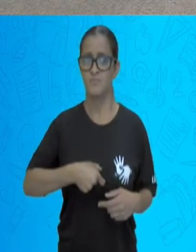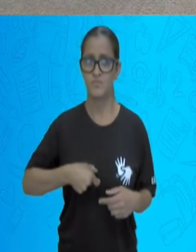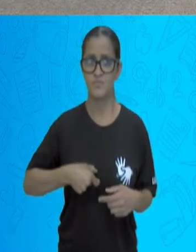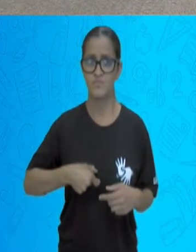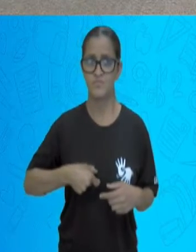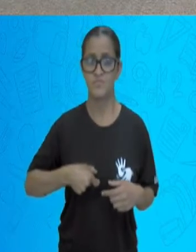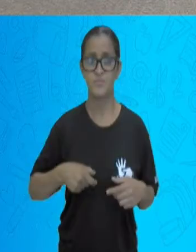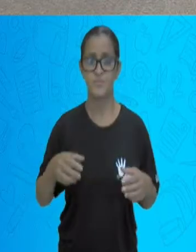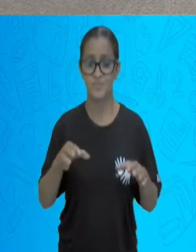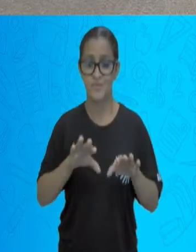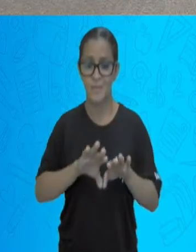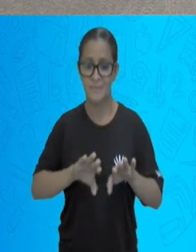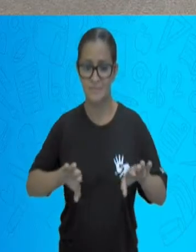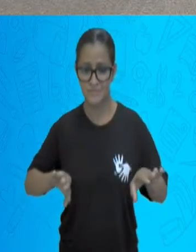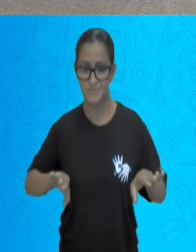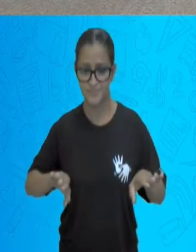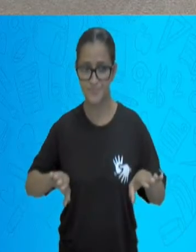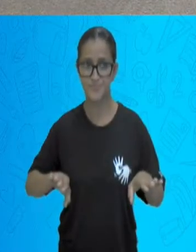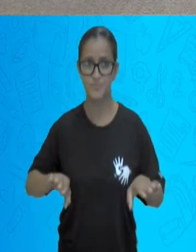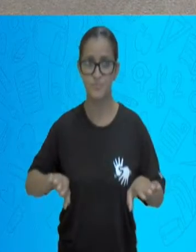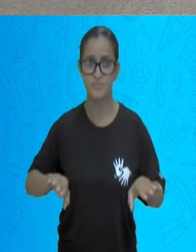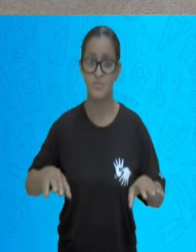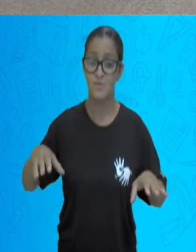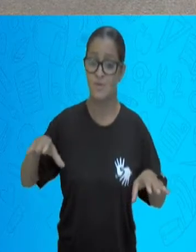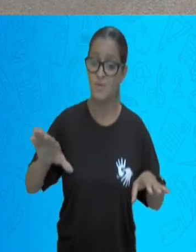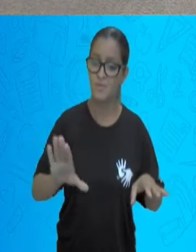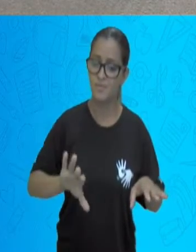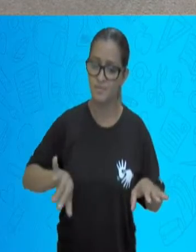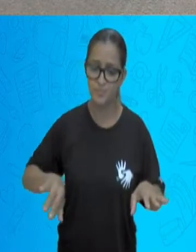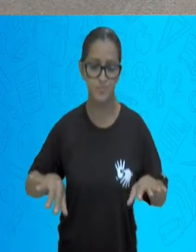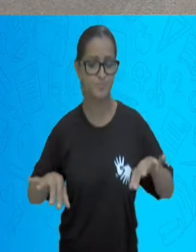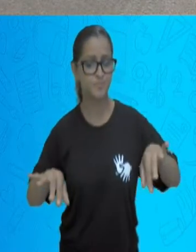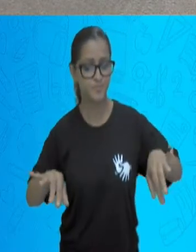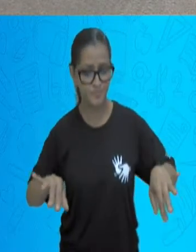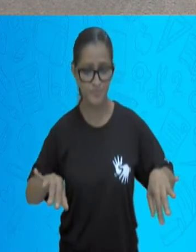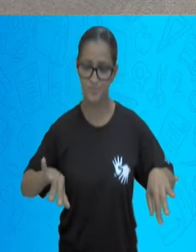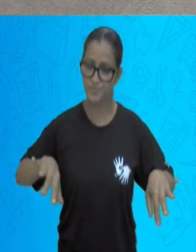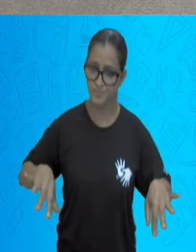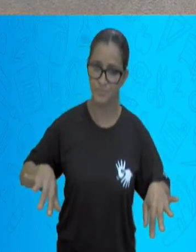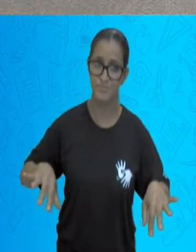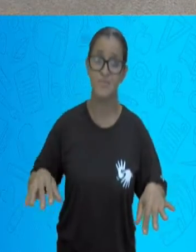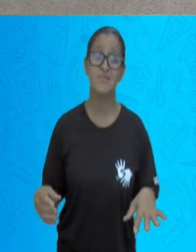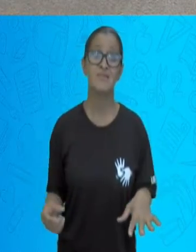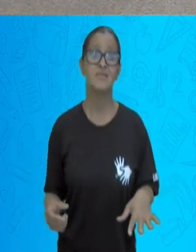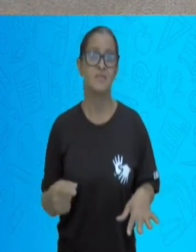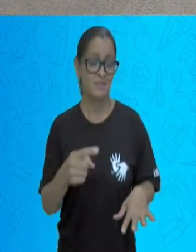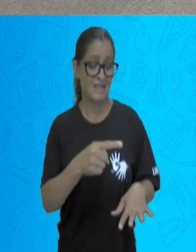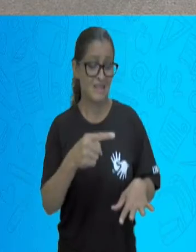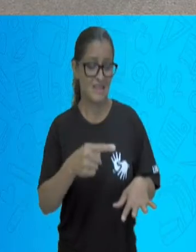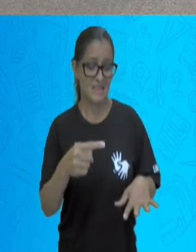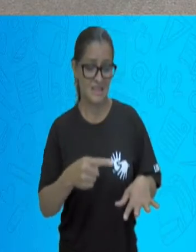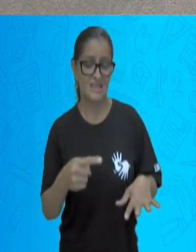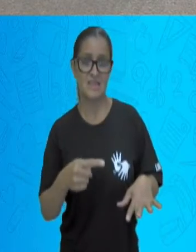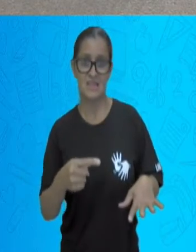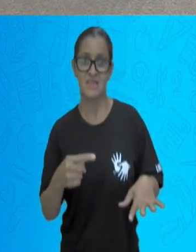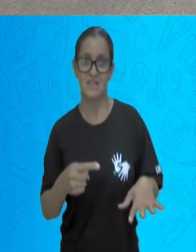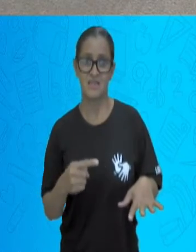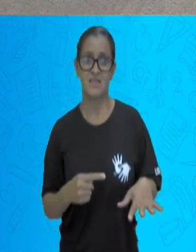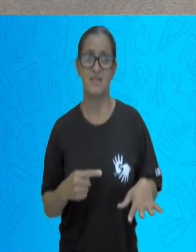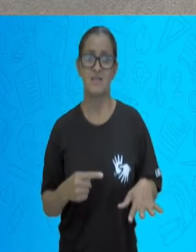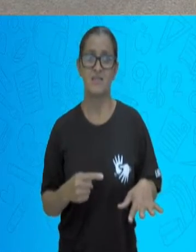são as bifurcações, elas são maiores. E cada brônquio vai